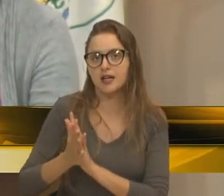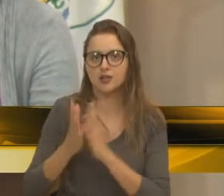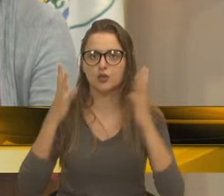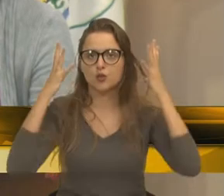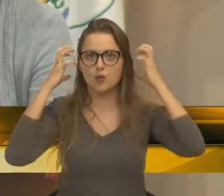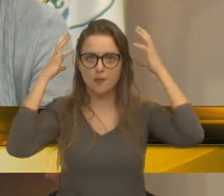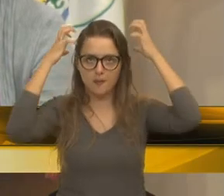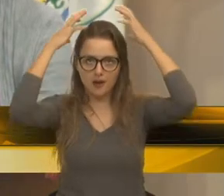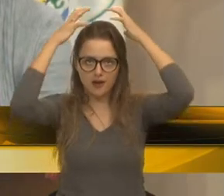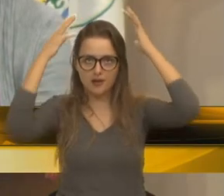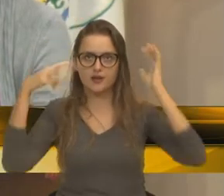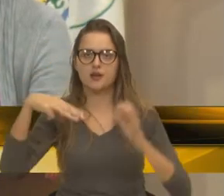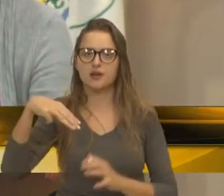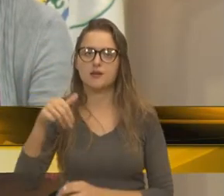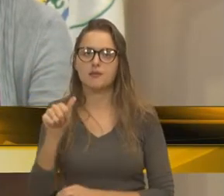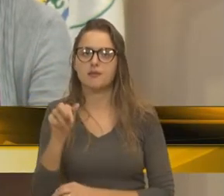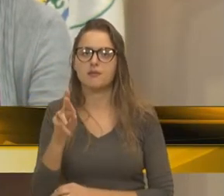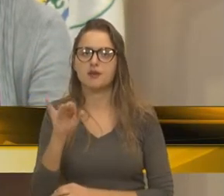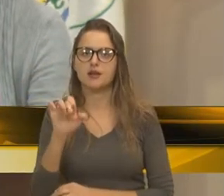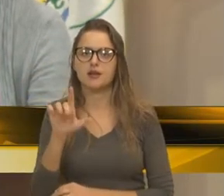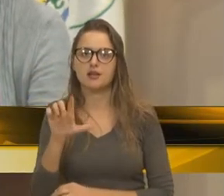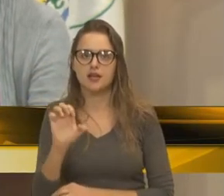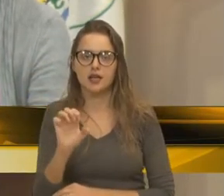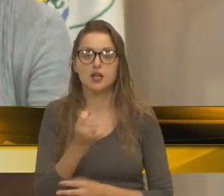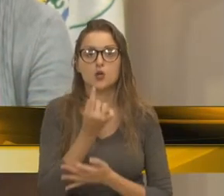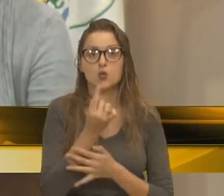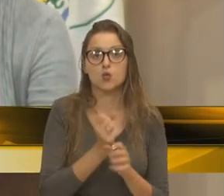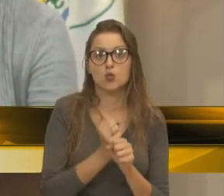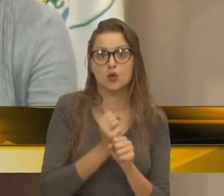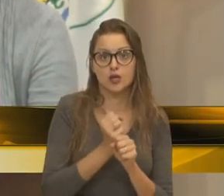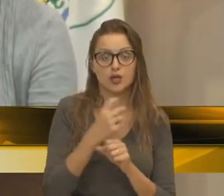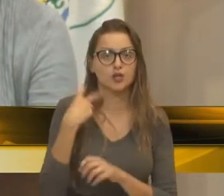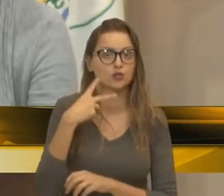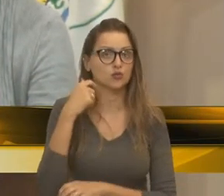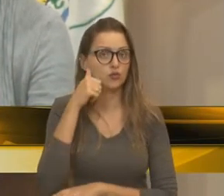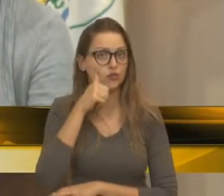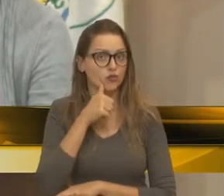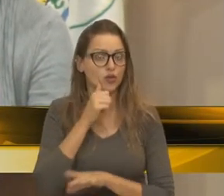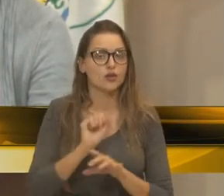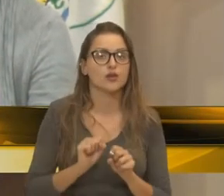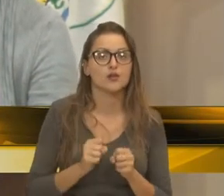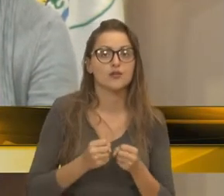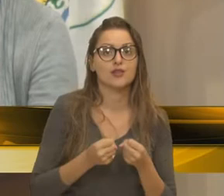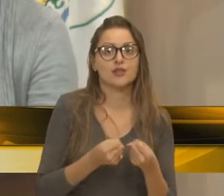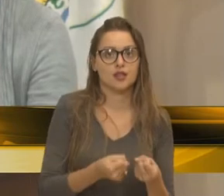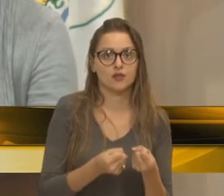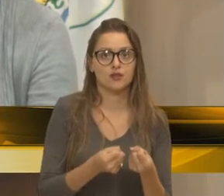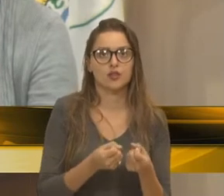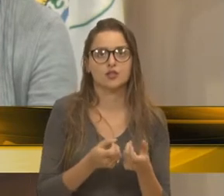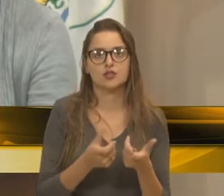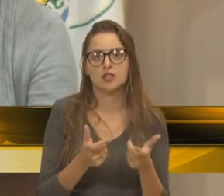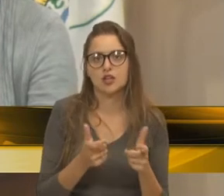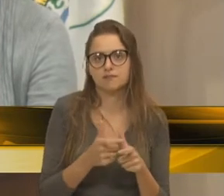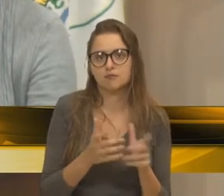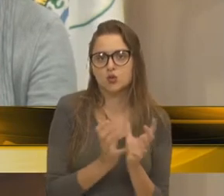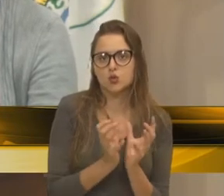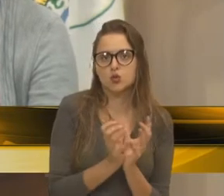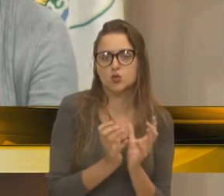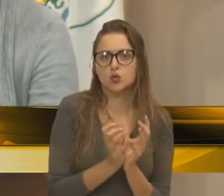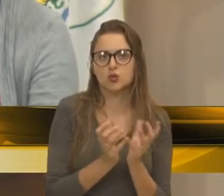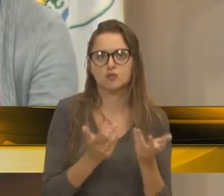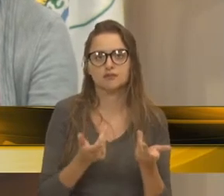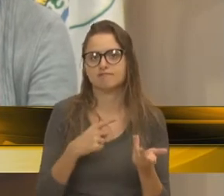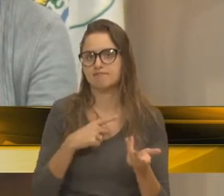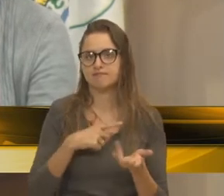ano em que uma vereadora que defendia as minorias foi